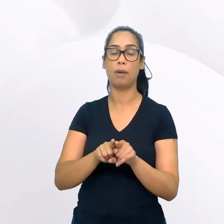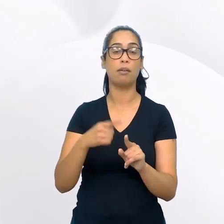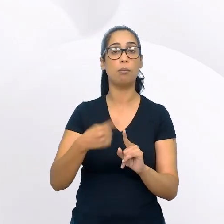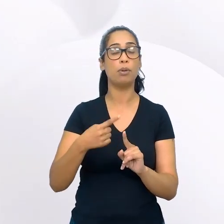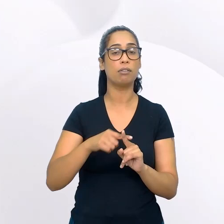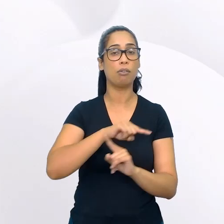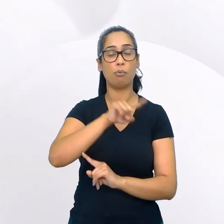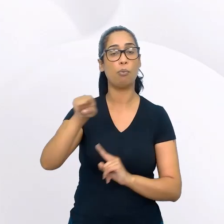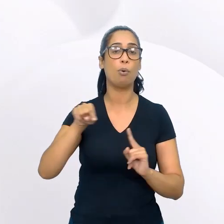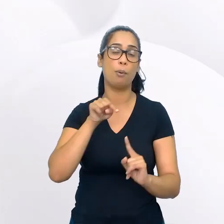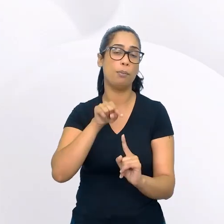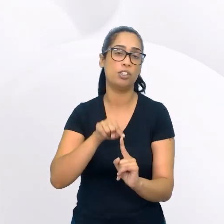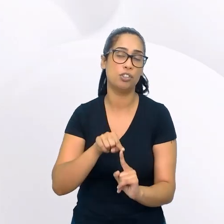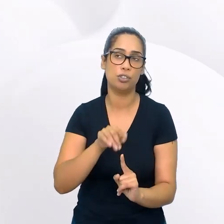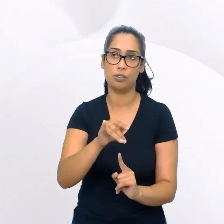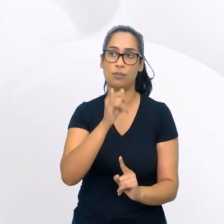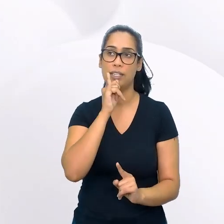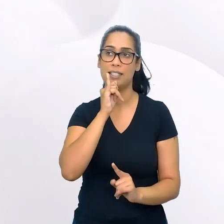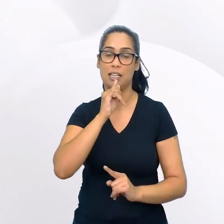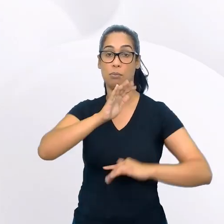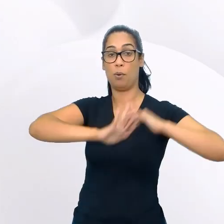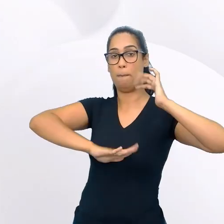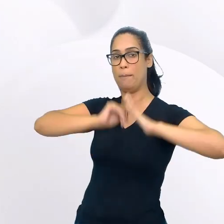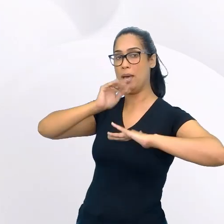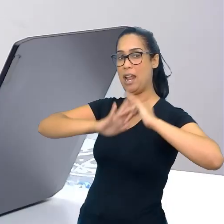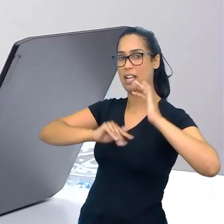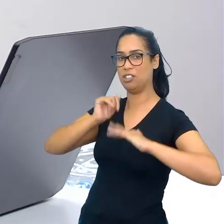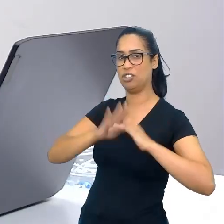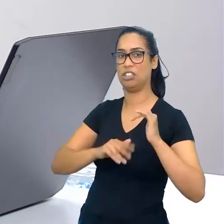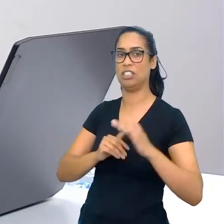vezes vai para a prática pedagógica